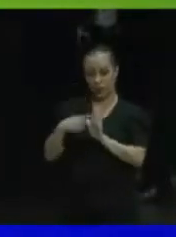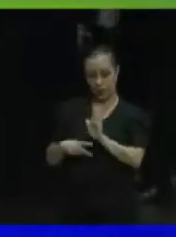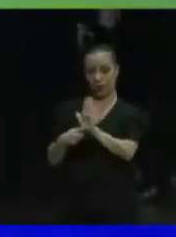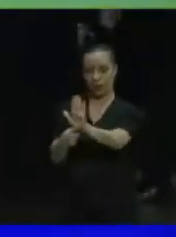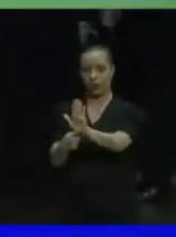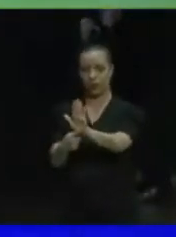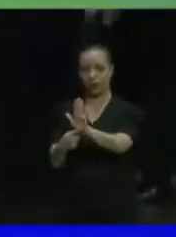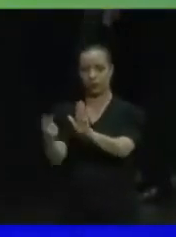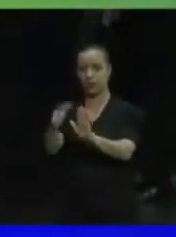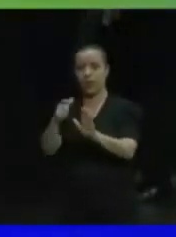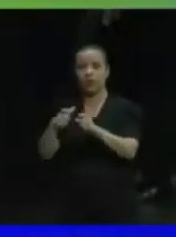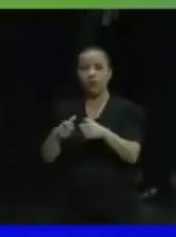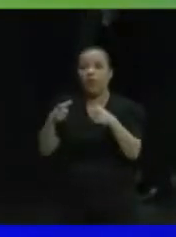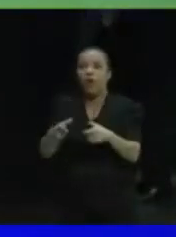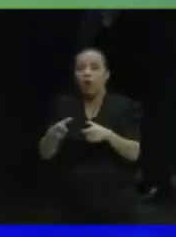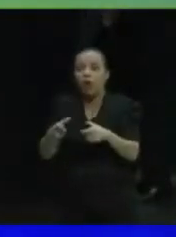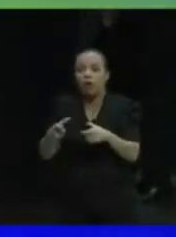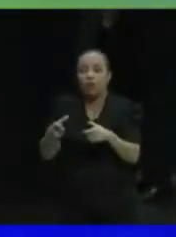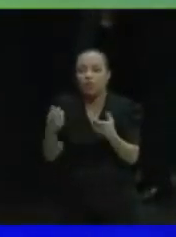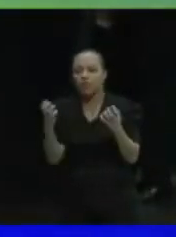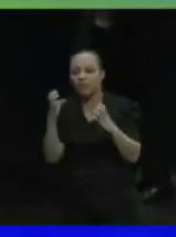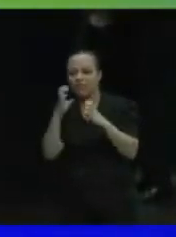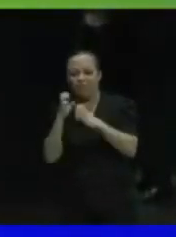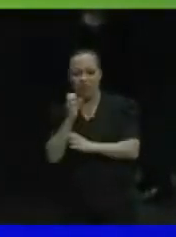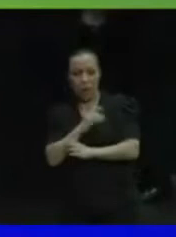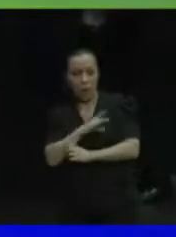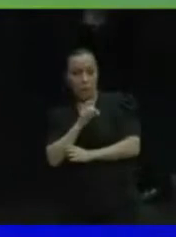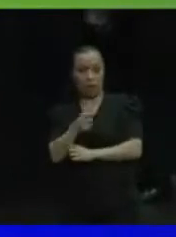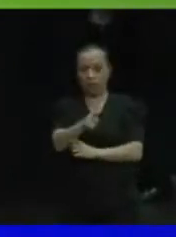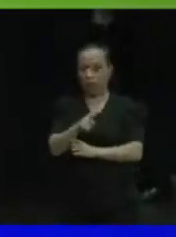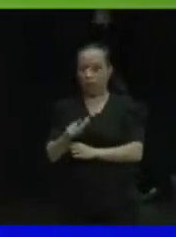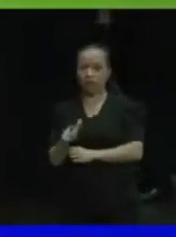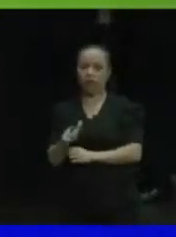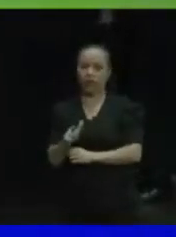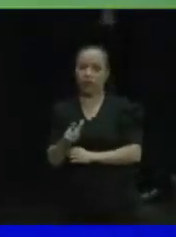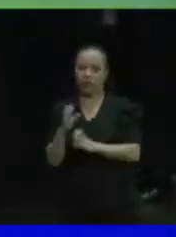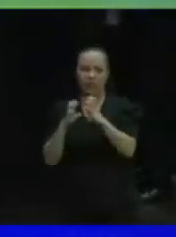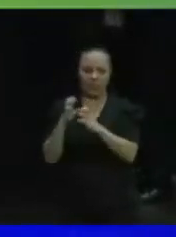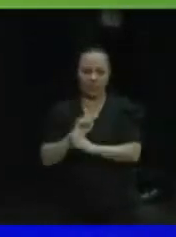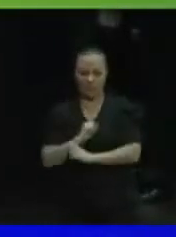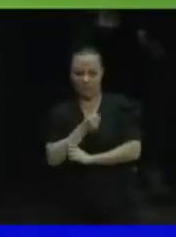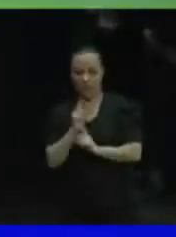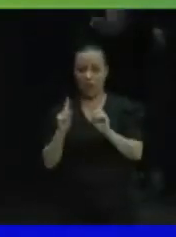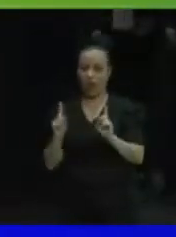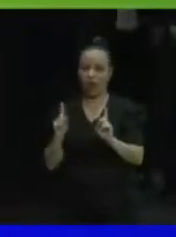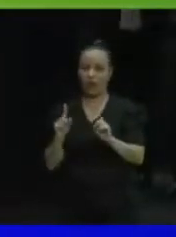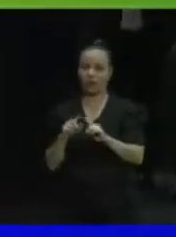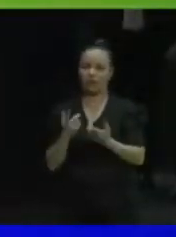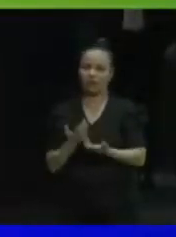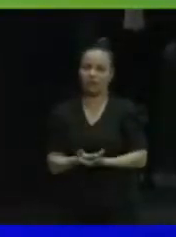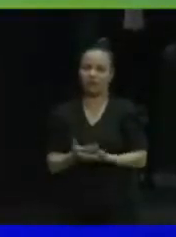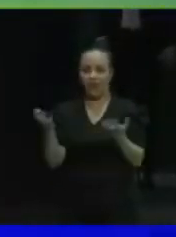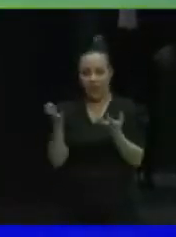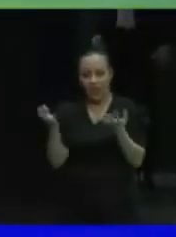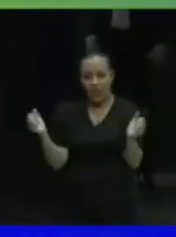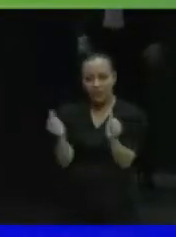medo, não há espaço para reações agressivas, mas também não há espaço para a timidez.